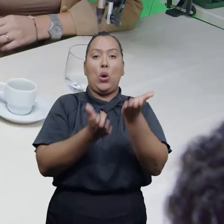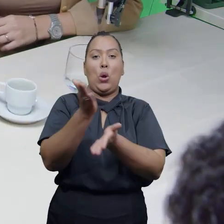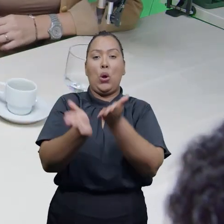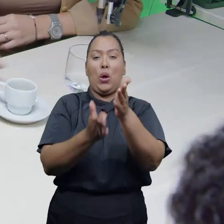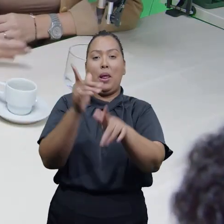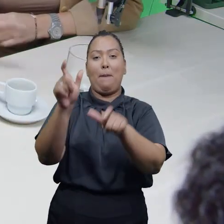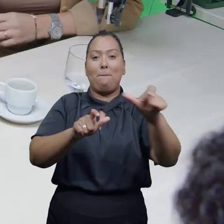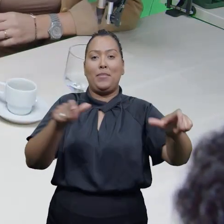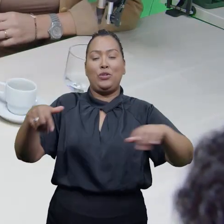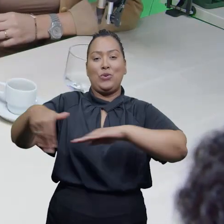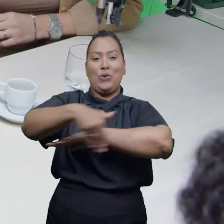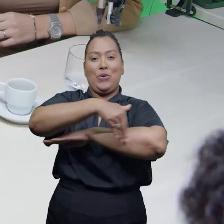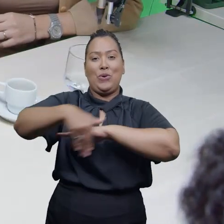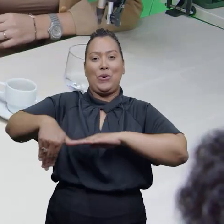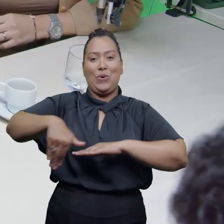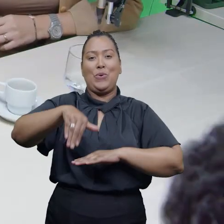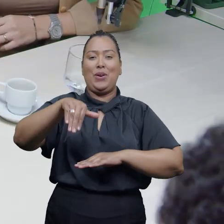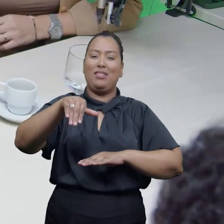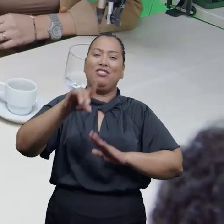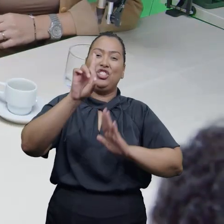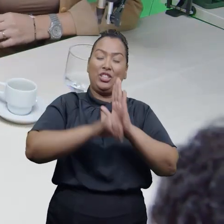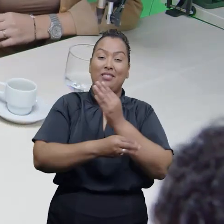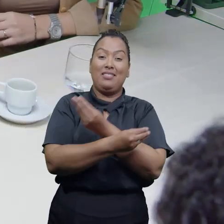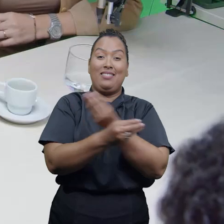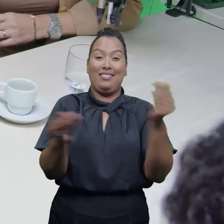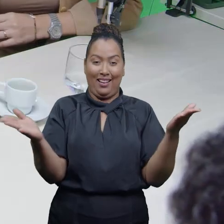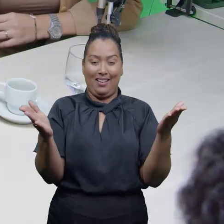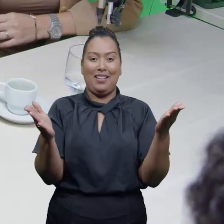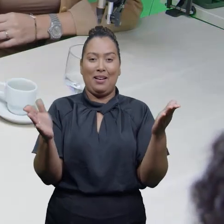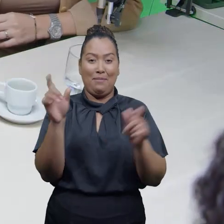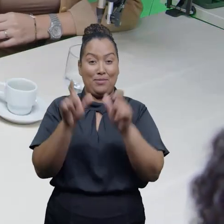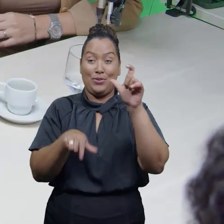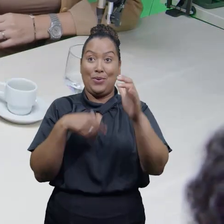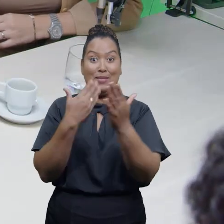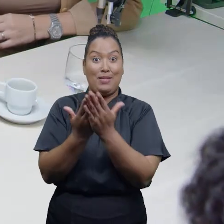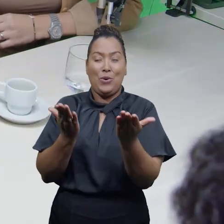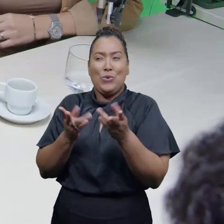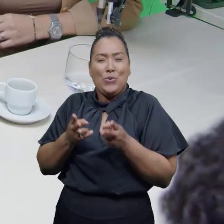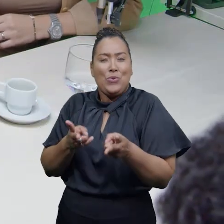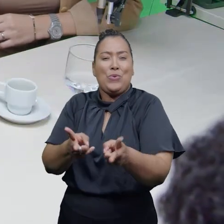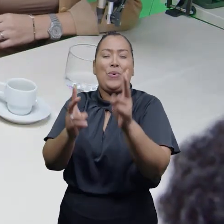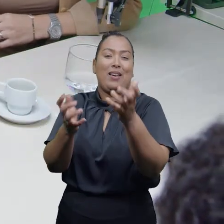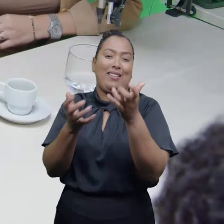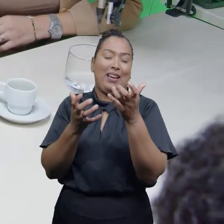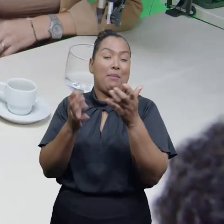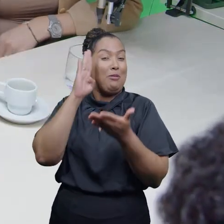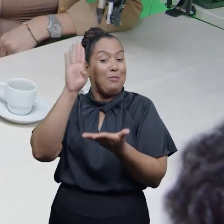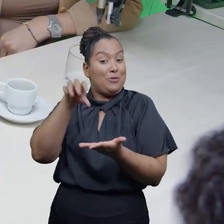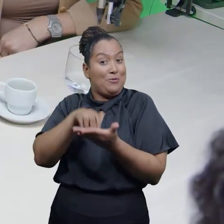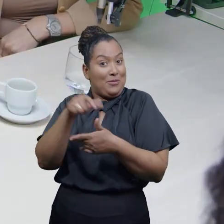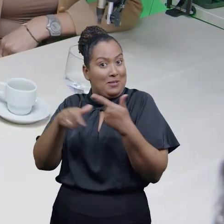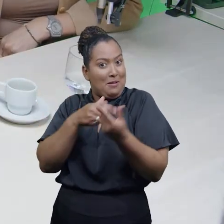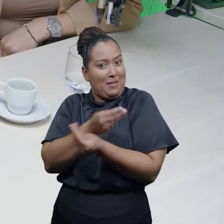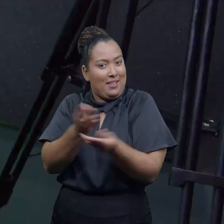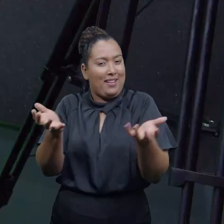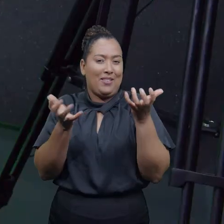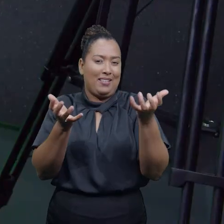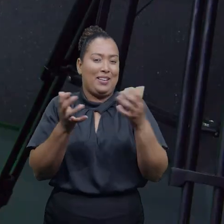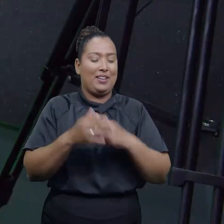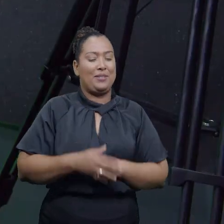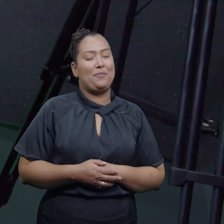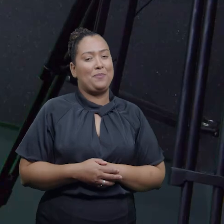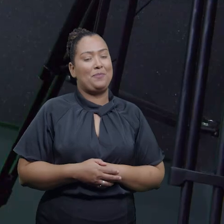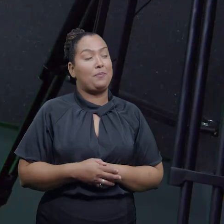da questão, né, da efetivação dos direitos das pessoas em situação de rua, como a gente tem feito até agora, principalmente através do núcleo.